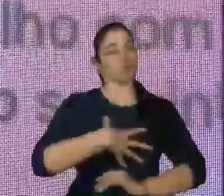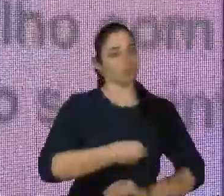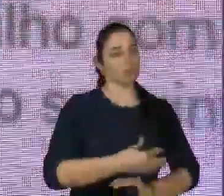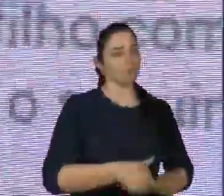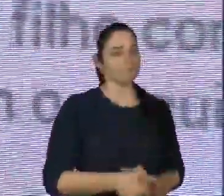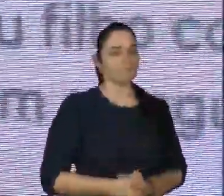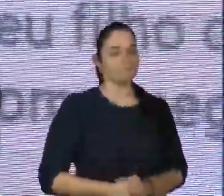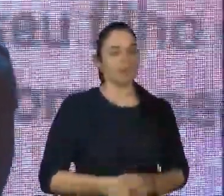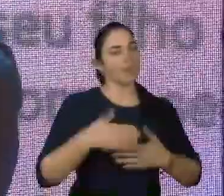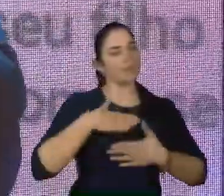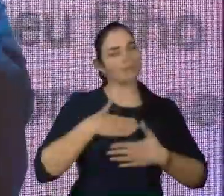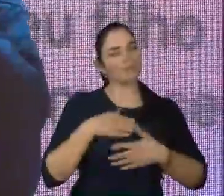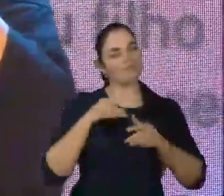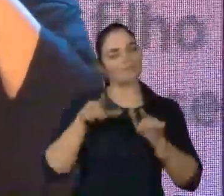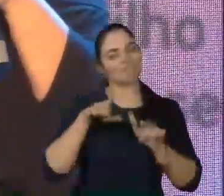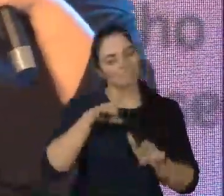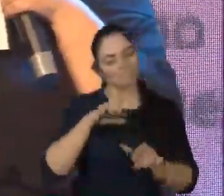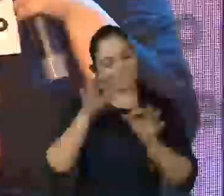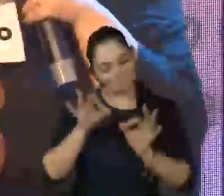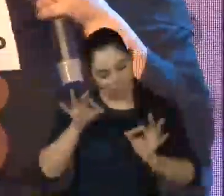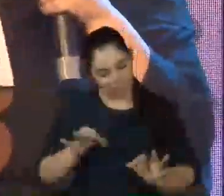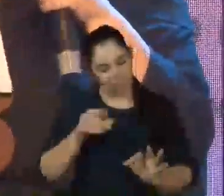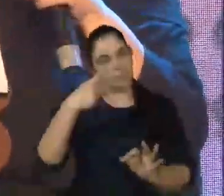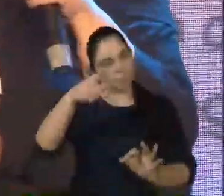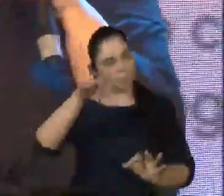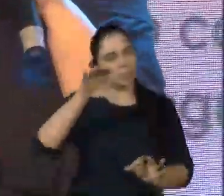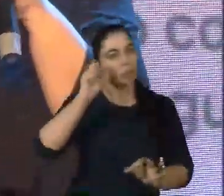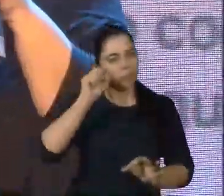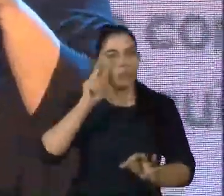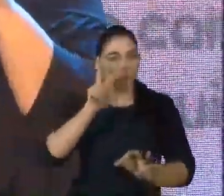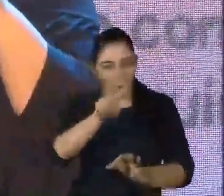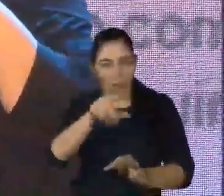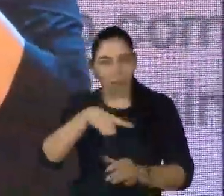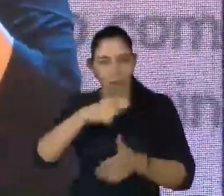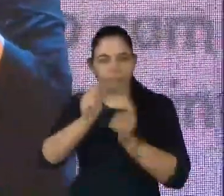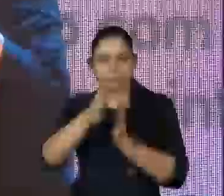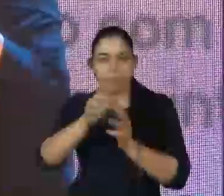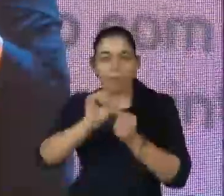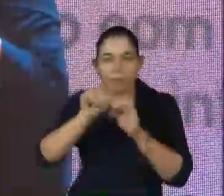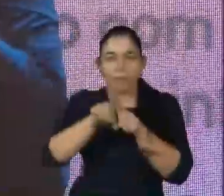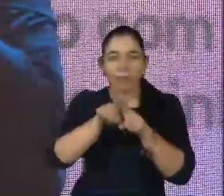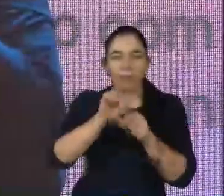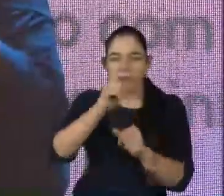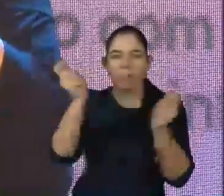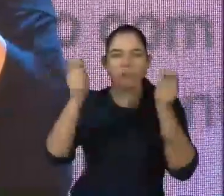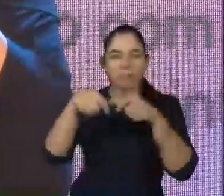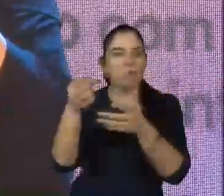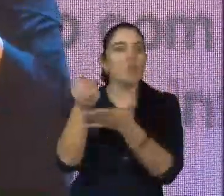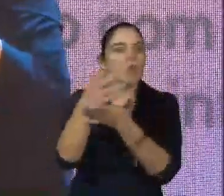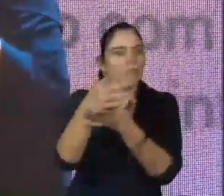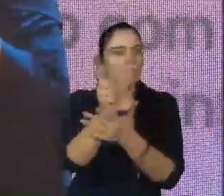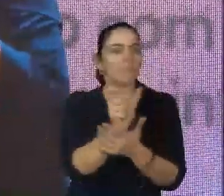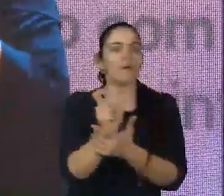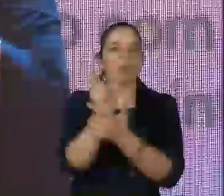Eu tenho certeza que todos vocês que estão me escutando agora, vocês têm capacidade para encontrar uma nova palavra. E,